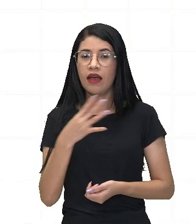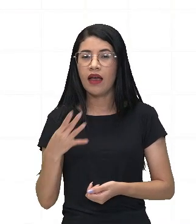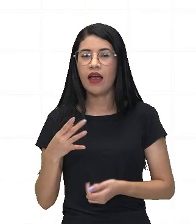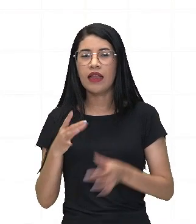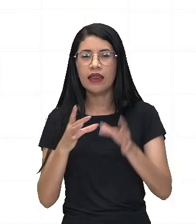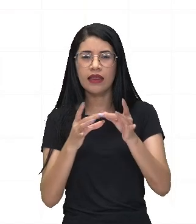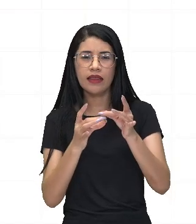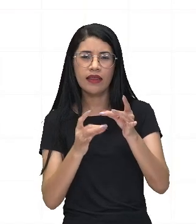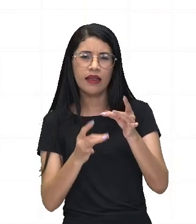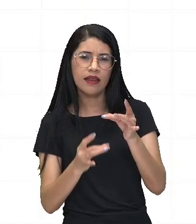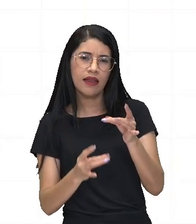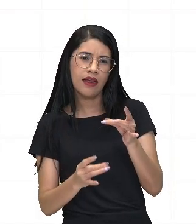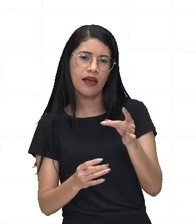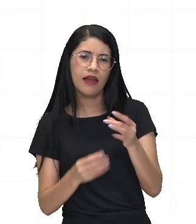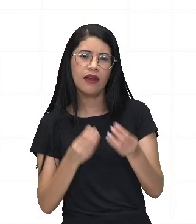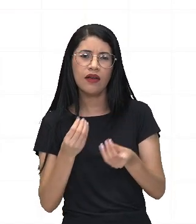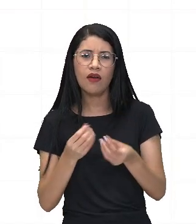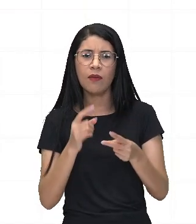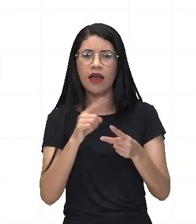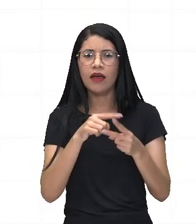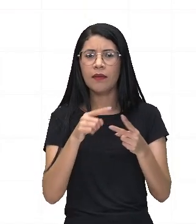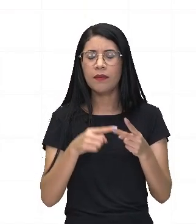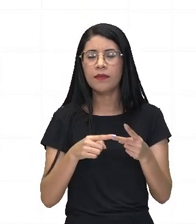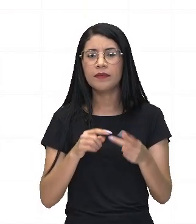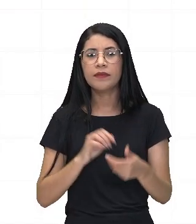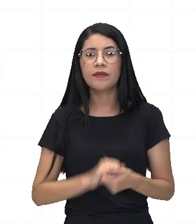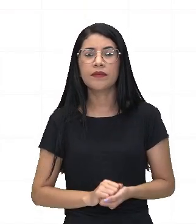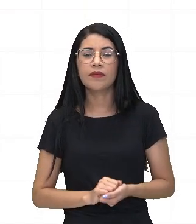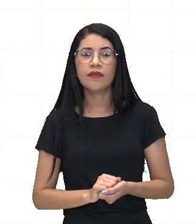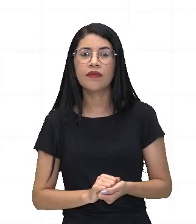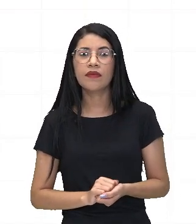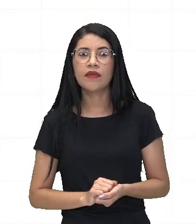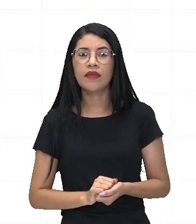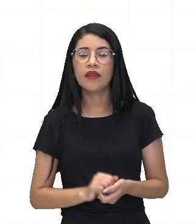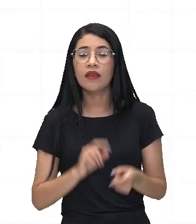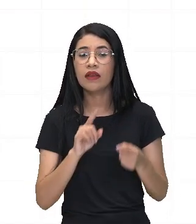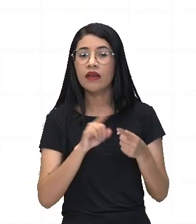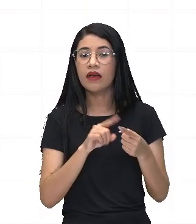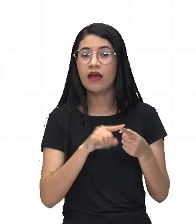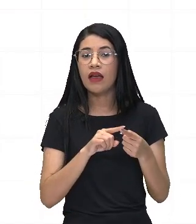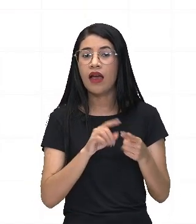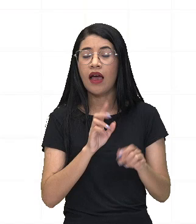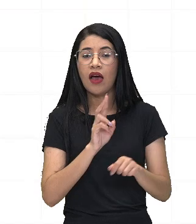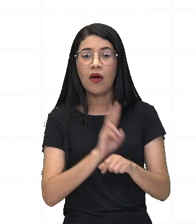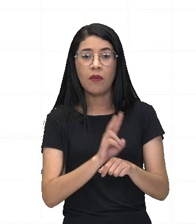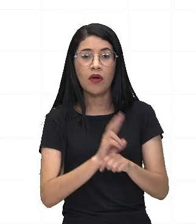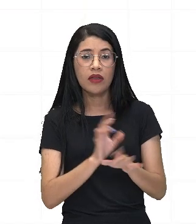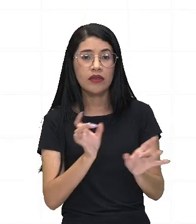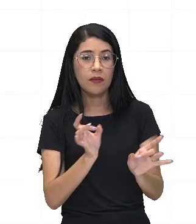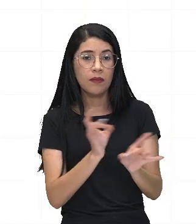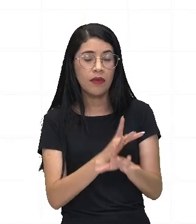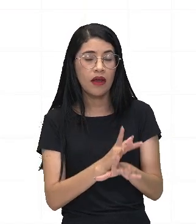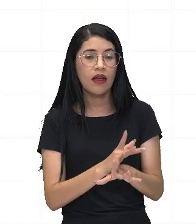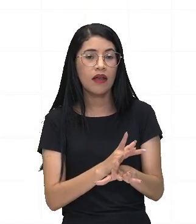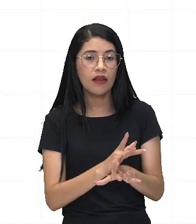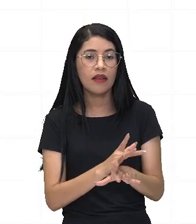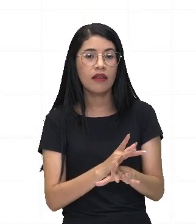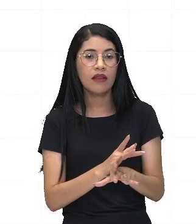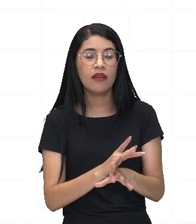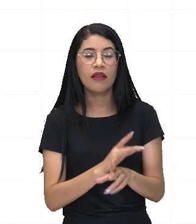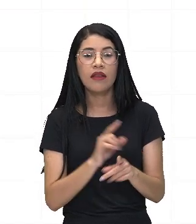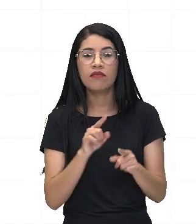quais são essas duas categorias. Nós temos as categorias de proteção integral, né,